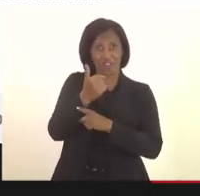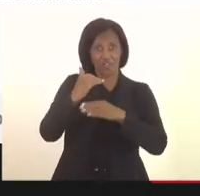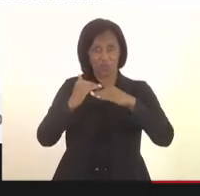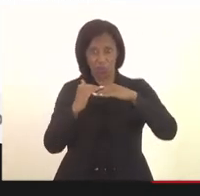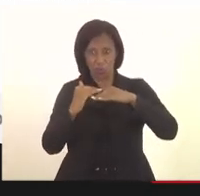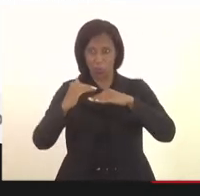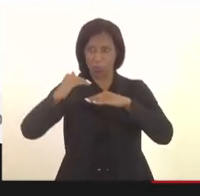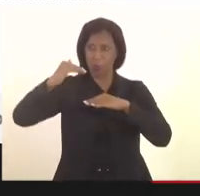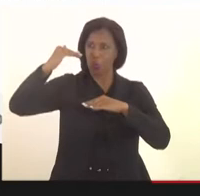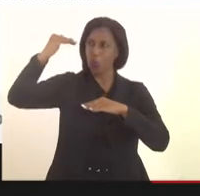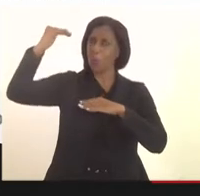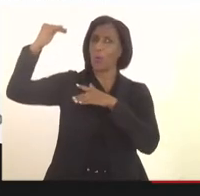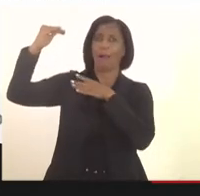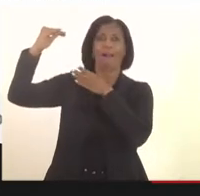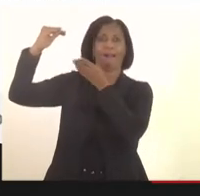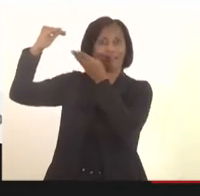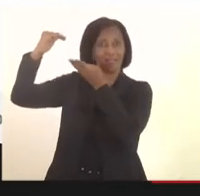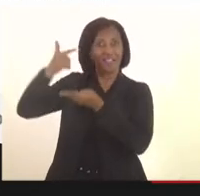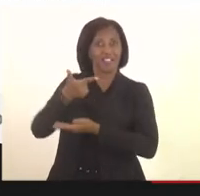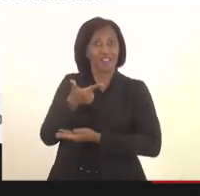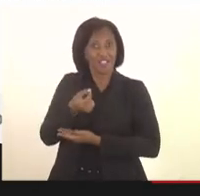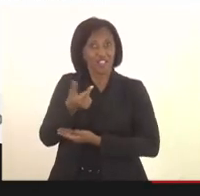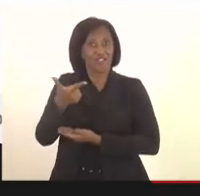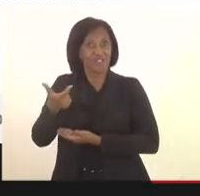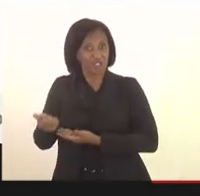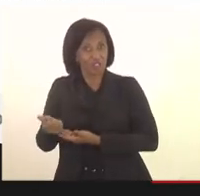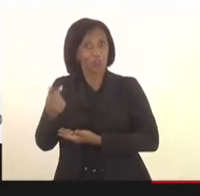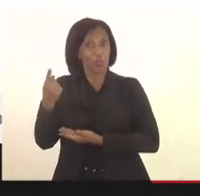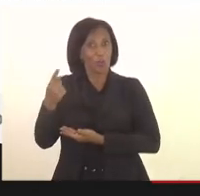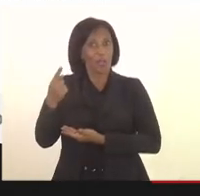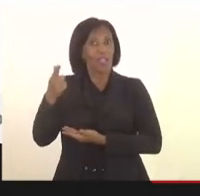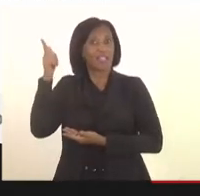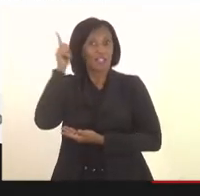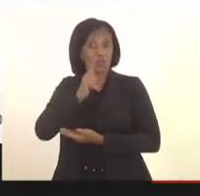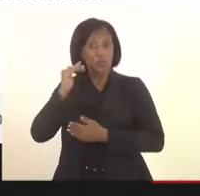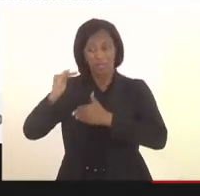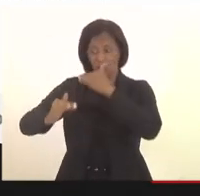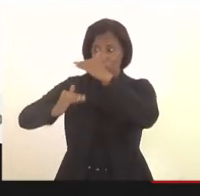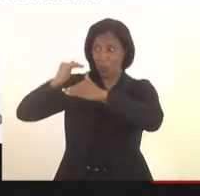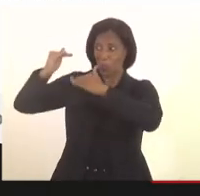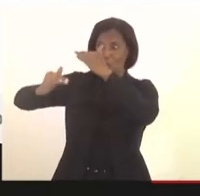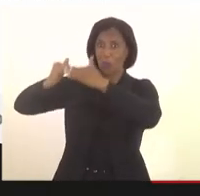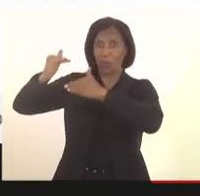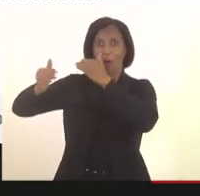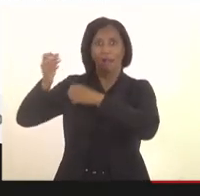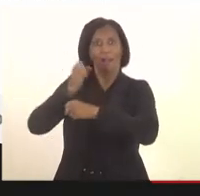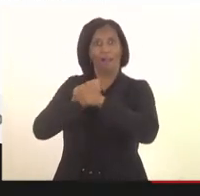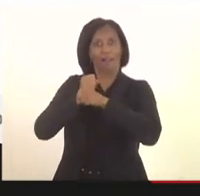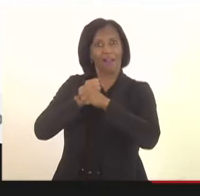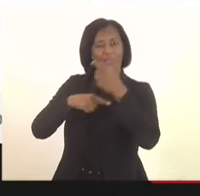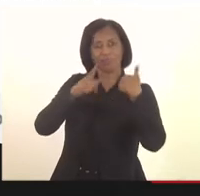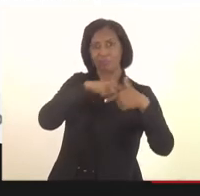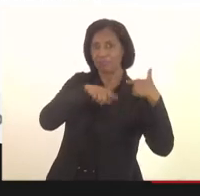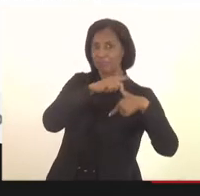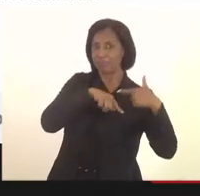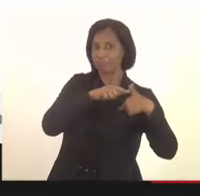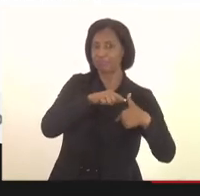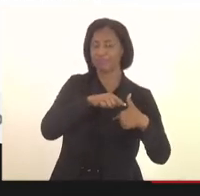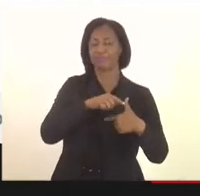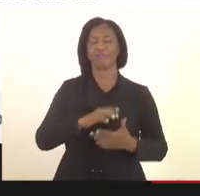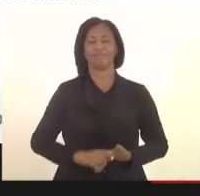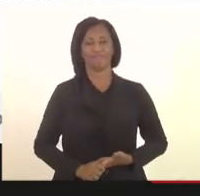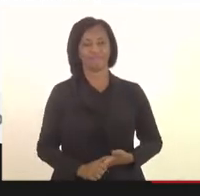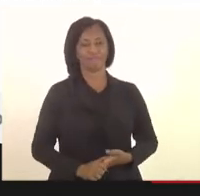Então, a perspectiva é que o ano de 2021 continue batendo recorde, supere aí anos anteriores que já tiveram arrecadações